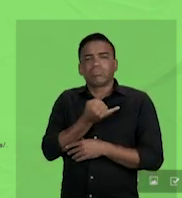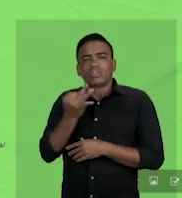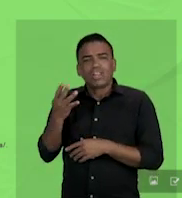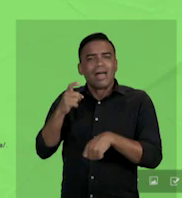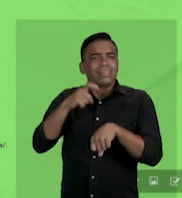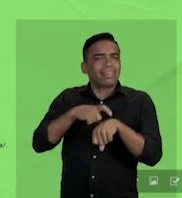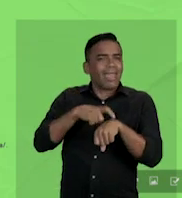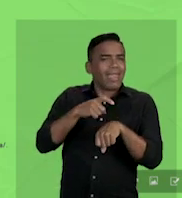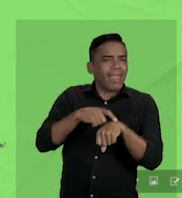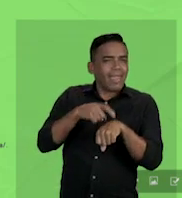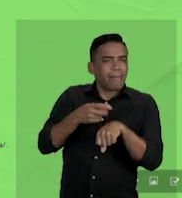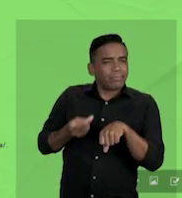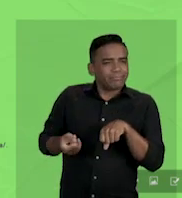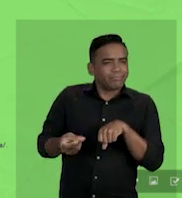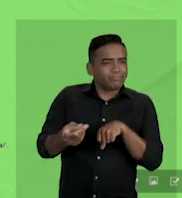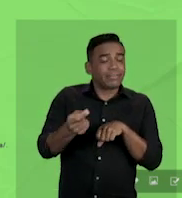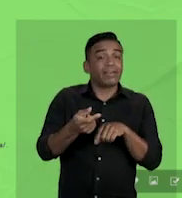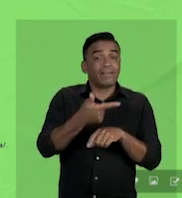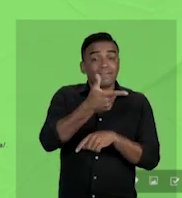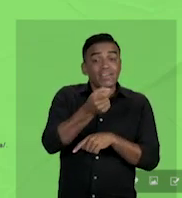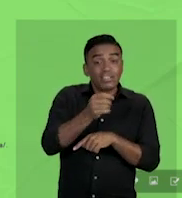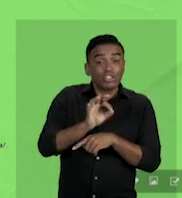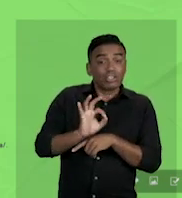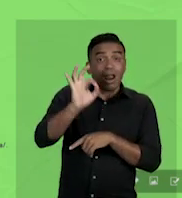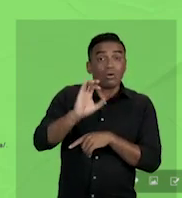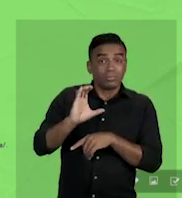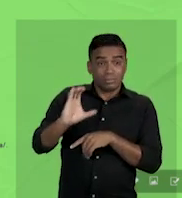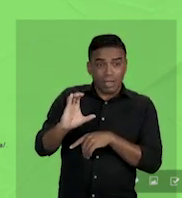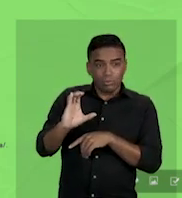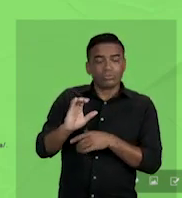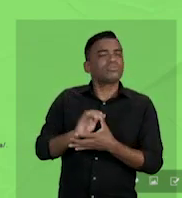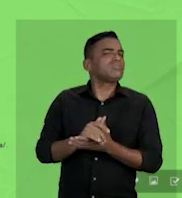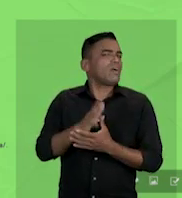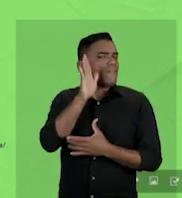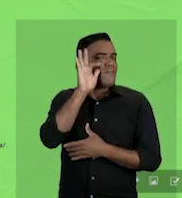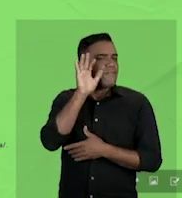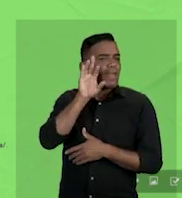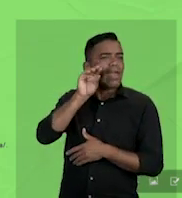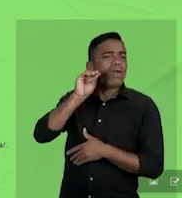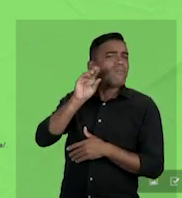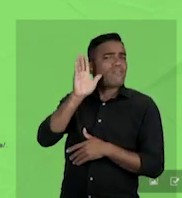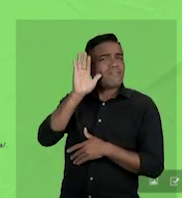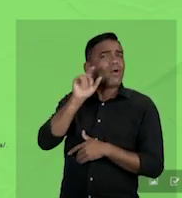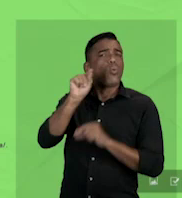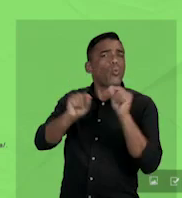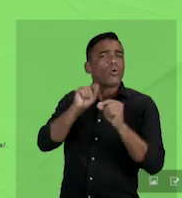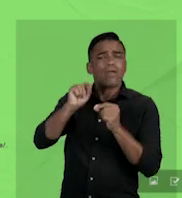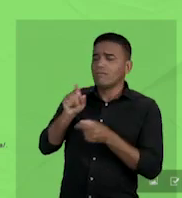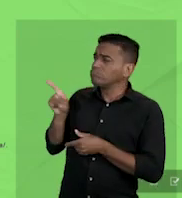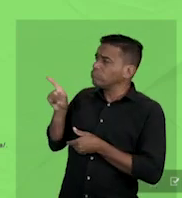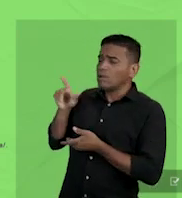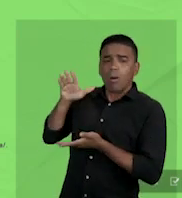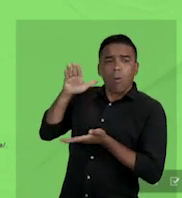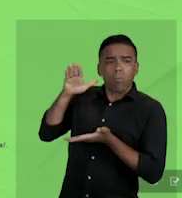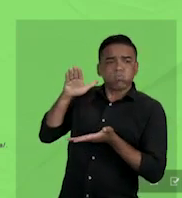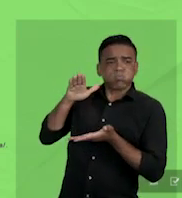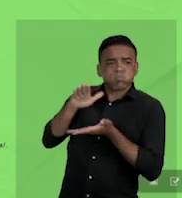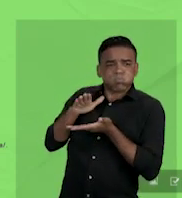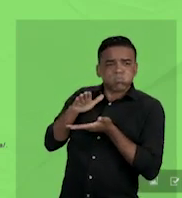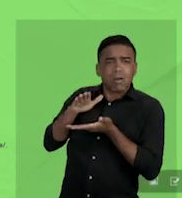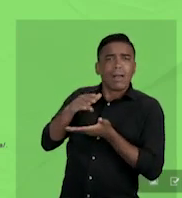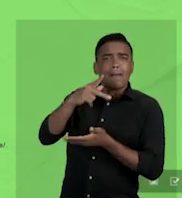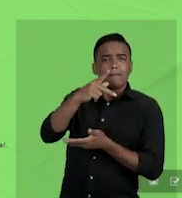a temperatura de 20 graus Celsius, o que nós vamos observar? Nós vamos observar um aumento na pressão. Observe que, olha